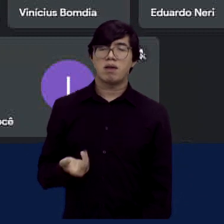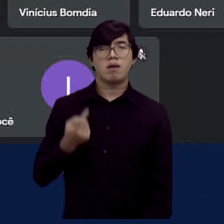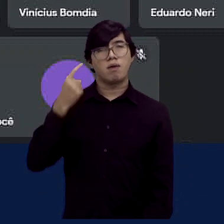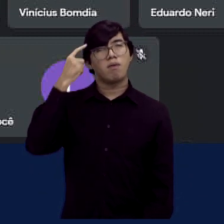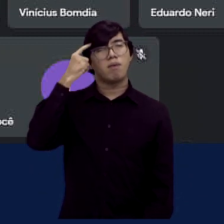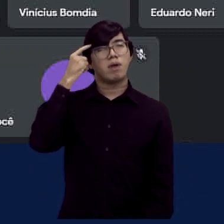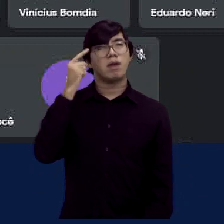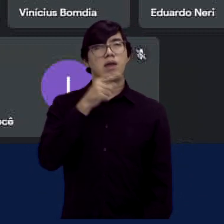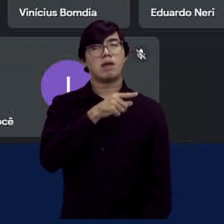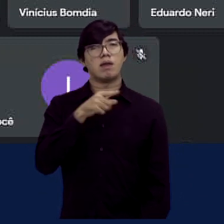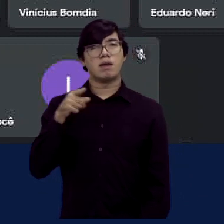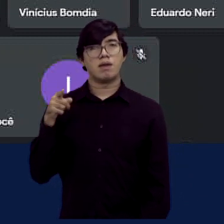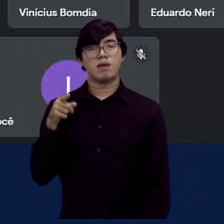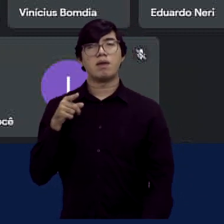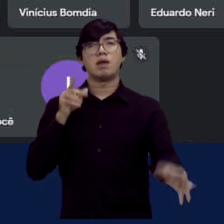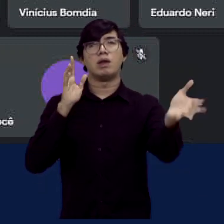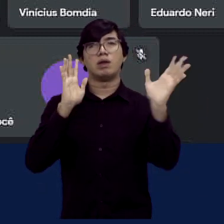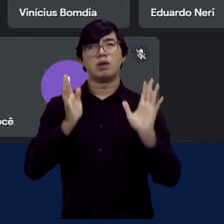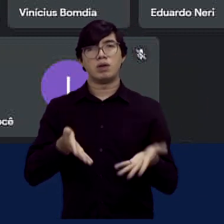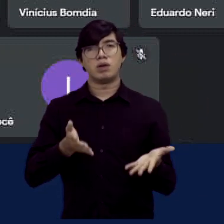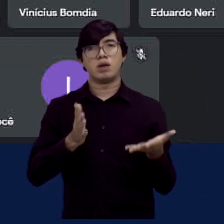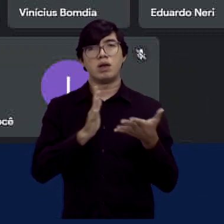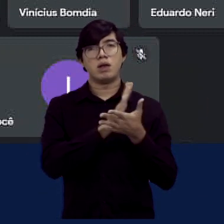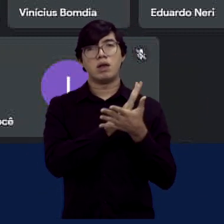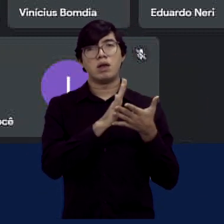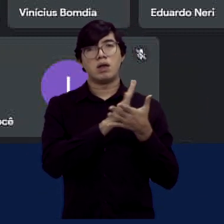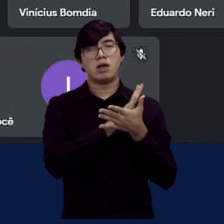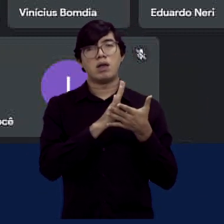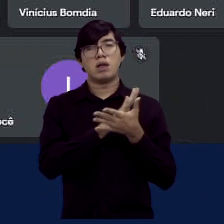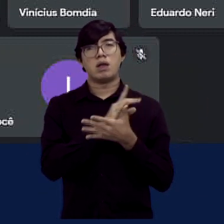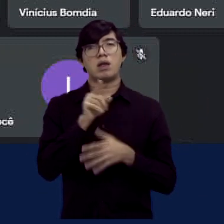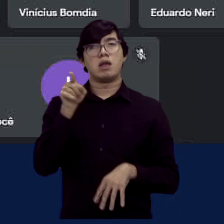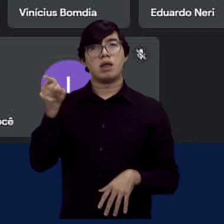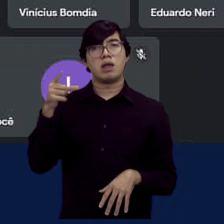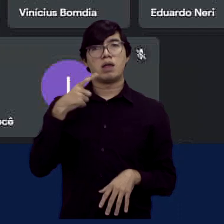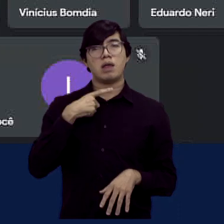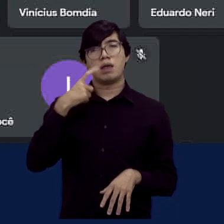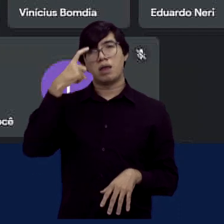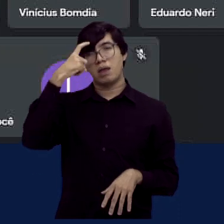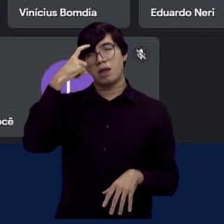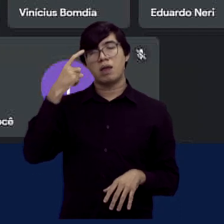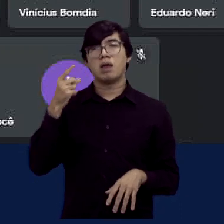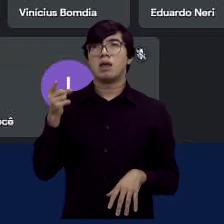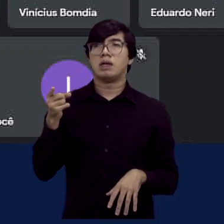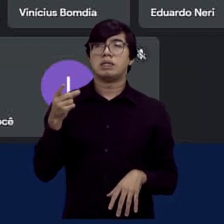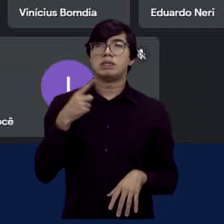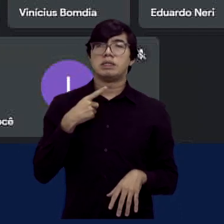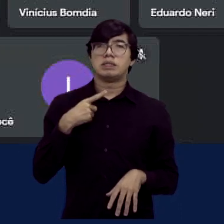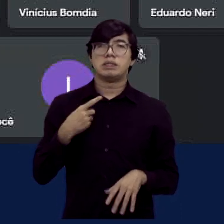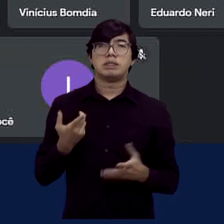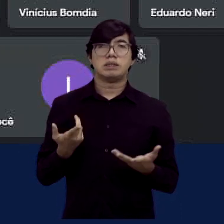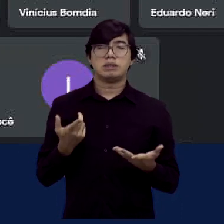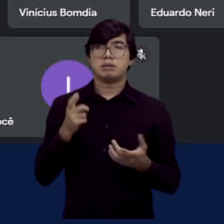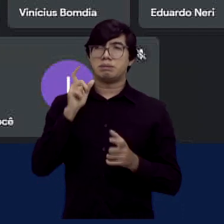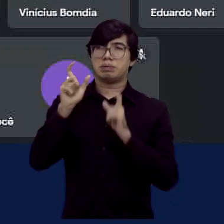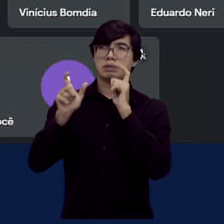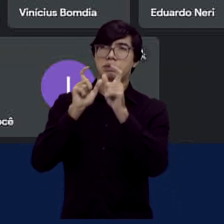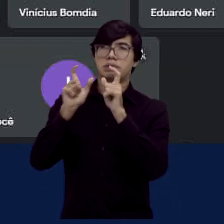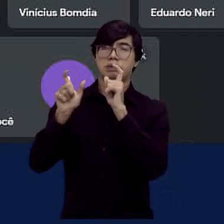já houve assim manifestações de culpabilização da vítima, né? Ele foi vítima de ofensas racistas, de